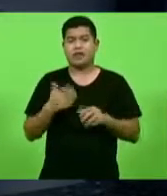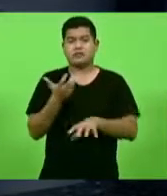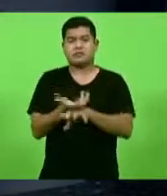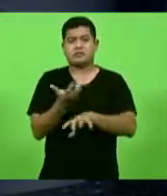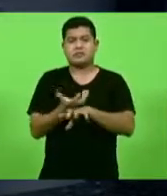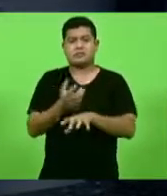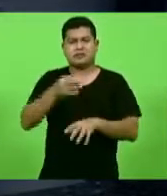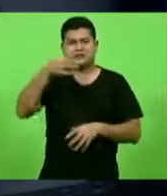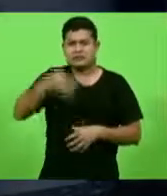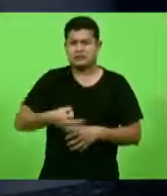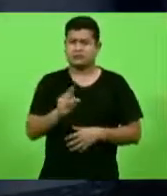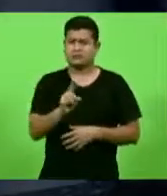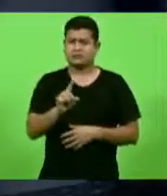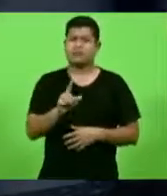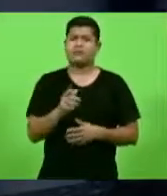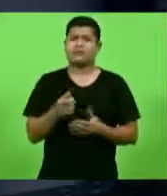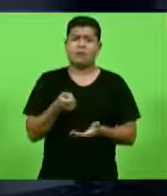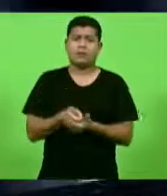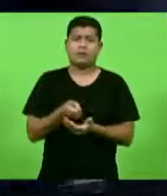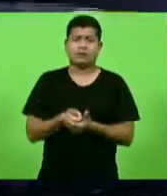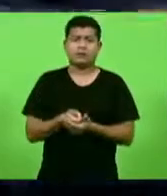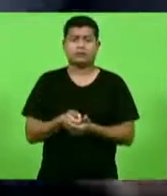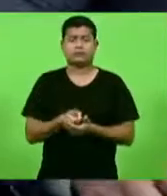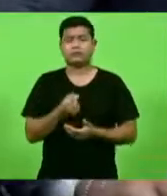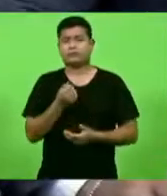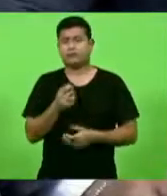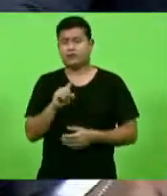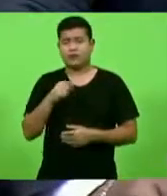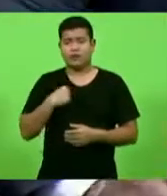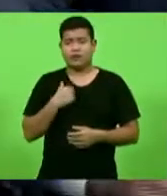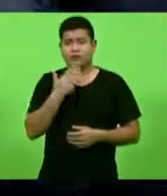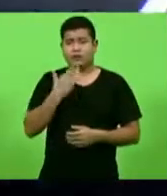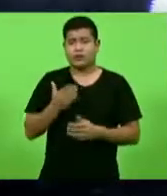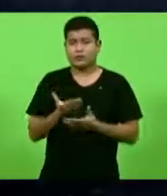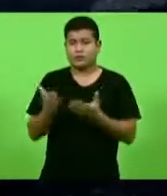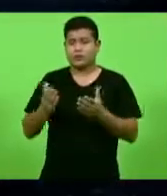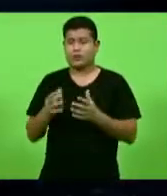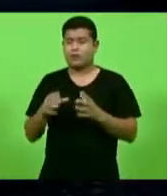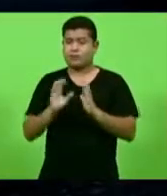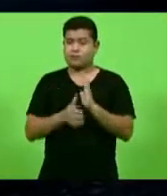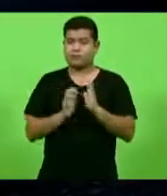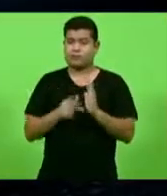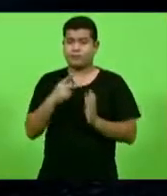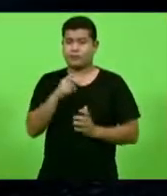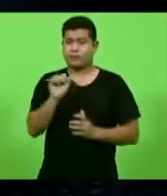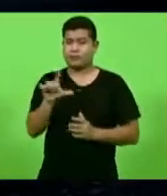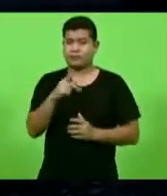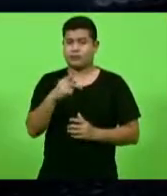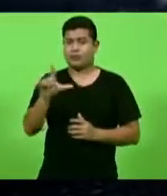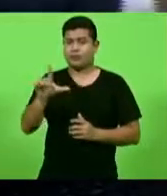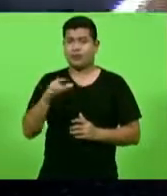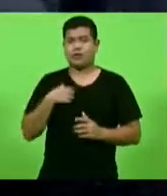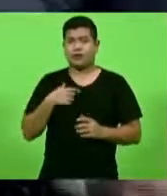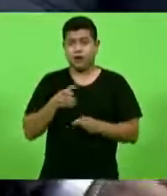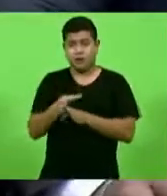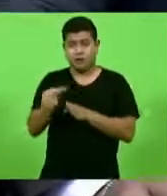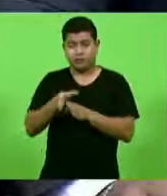de orientar e pedir para os deputados do nosso bloco, PSL e PL, que também votem contra, levando em